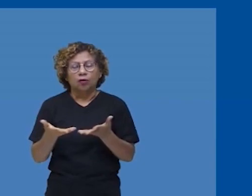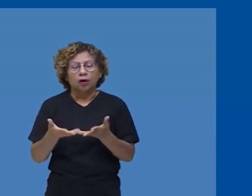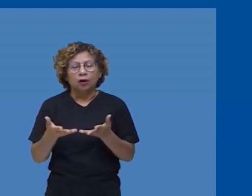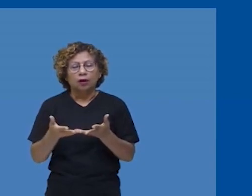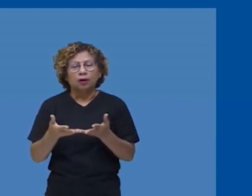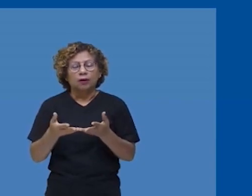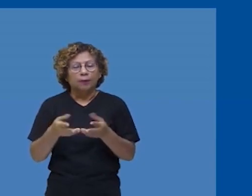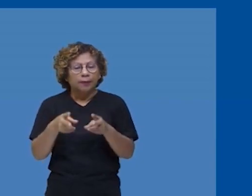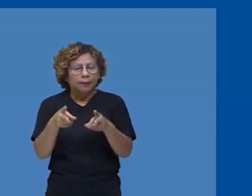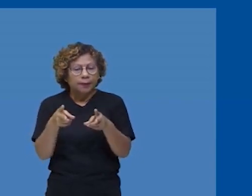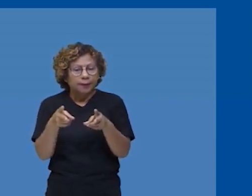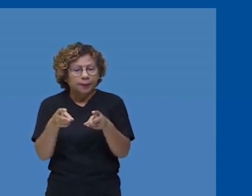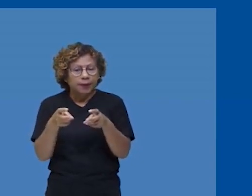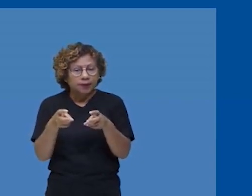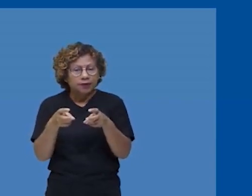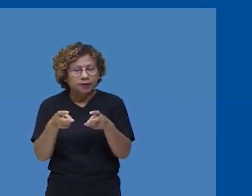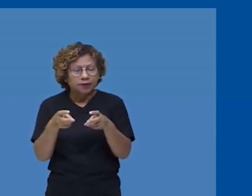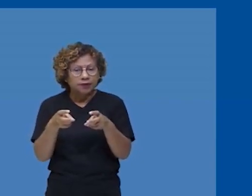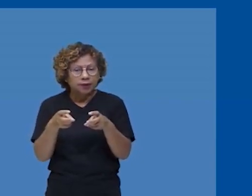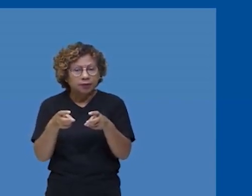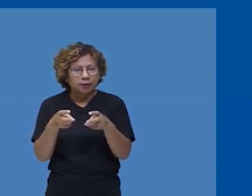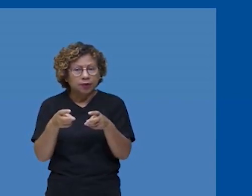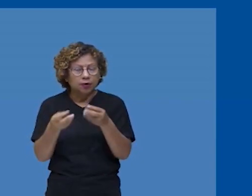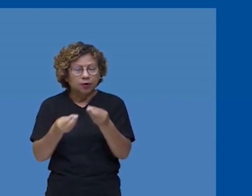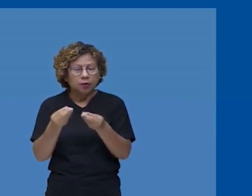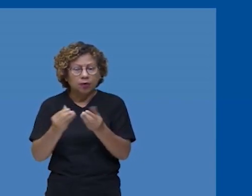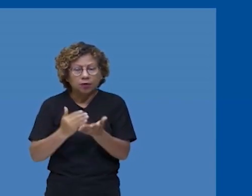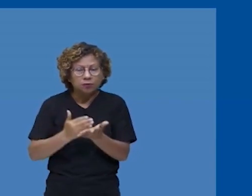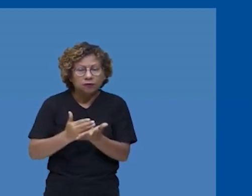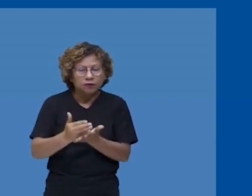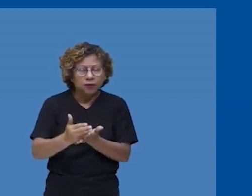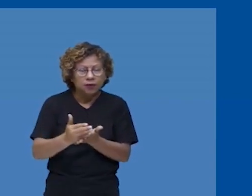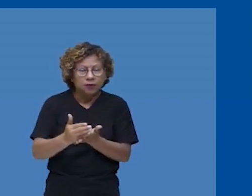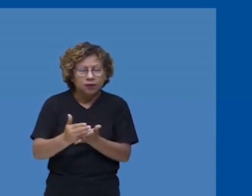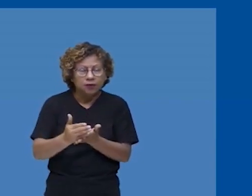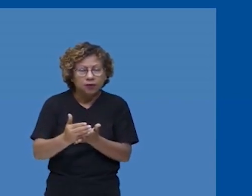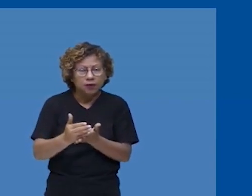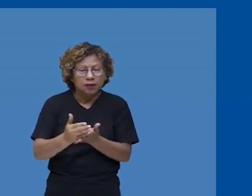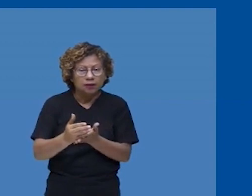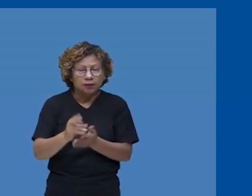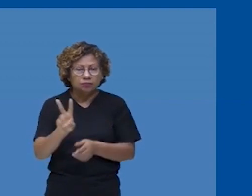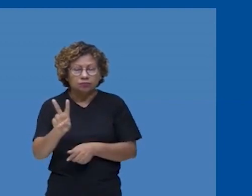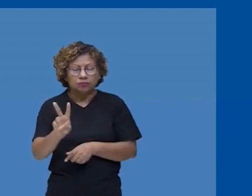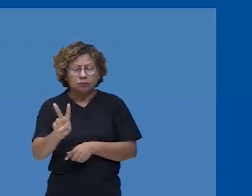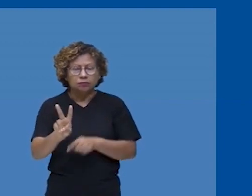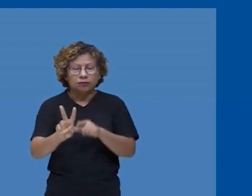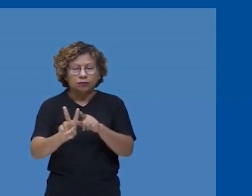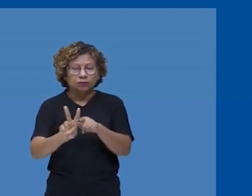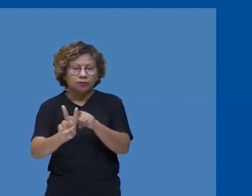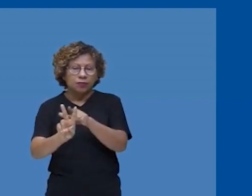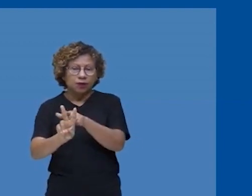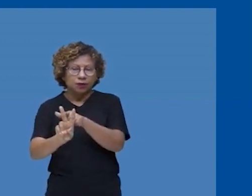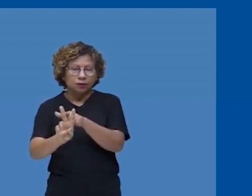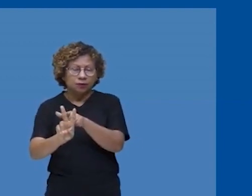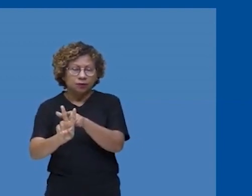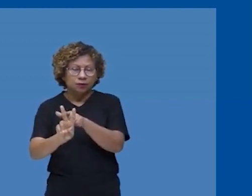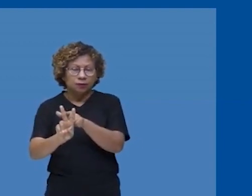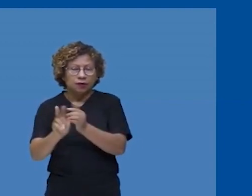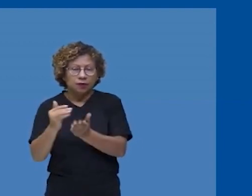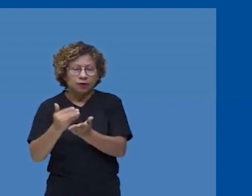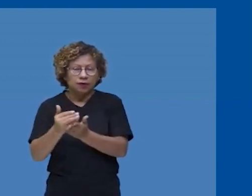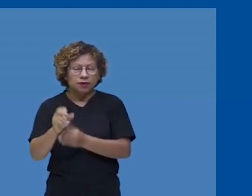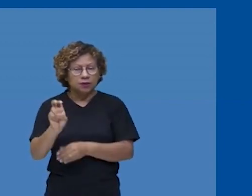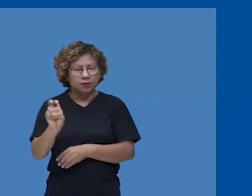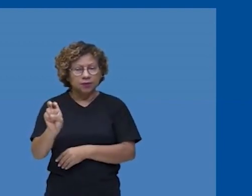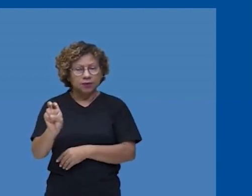vamos fazer? Nós vamos iniciar multiplicando pelo 5, assim como nós fizemos pelo 2. Olha lá, então nós vamos multiplicar